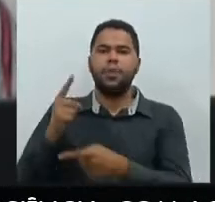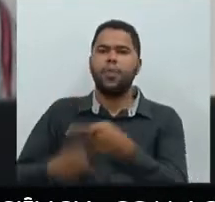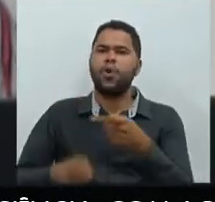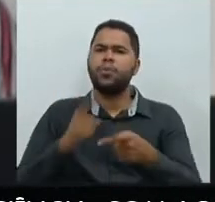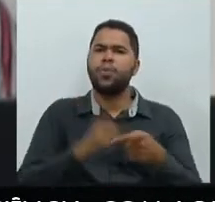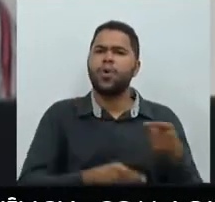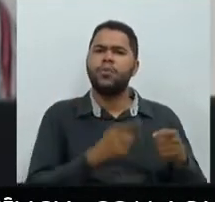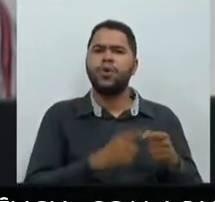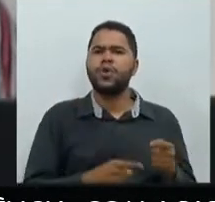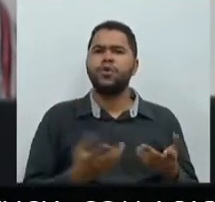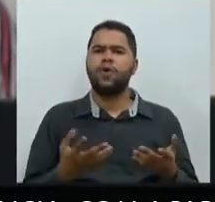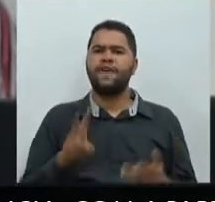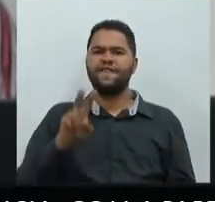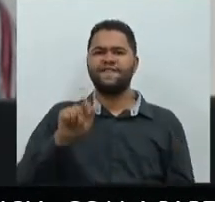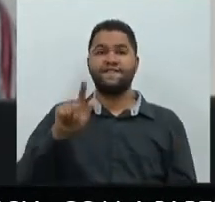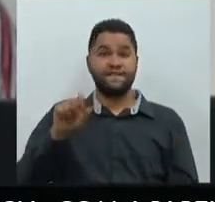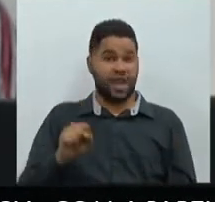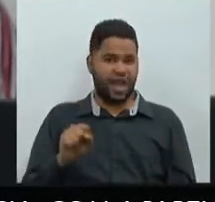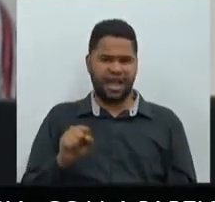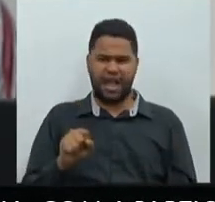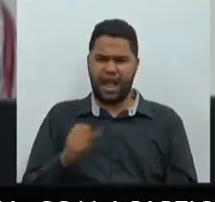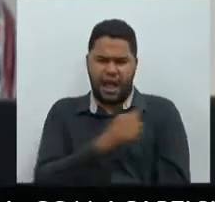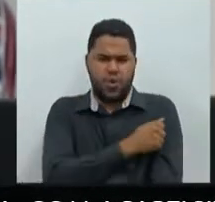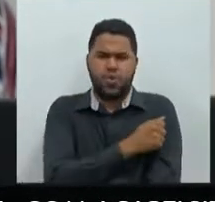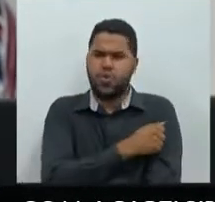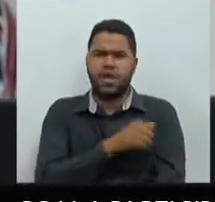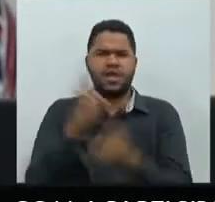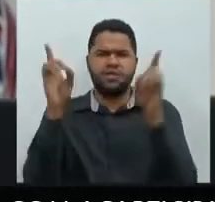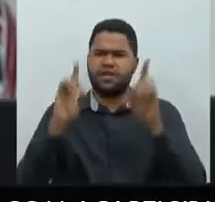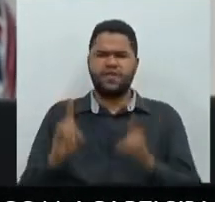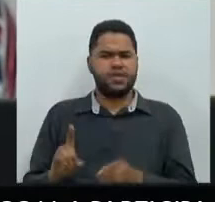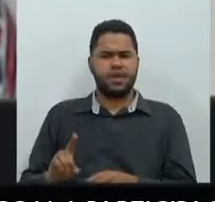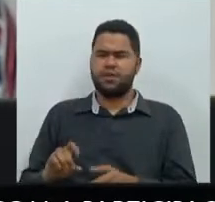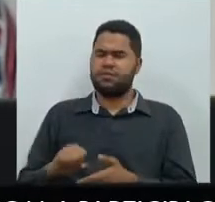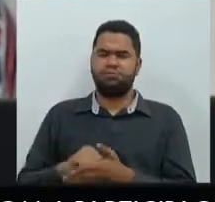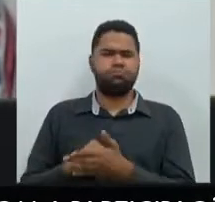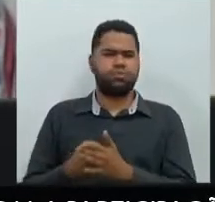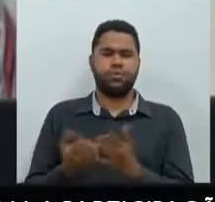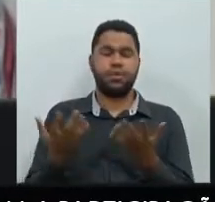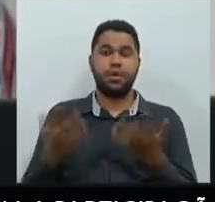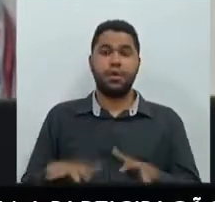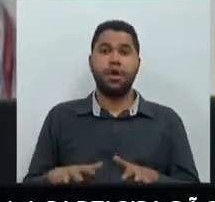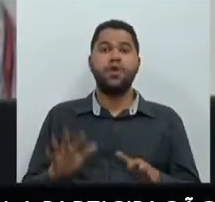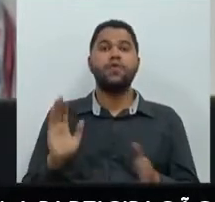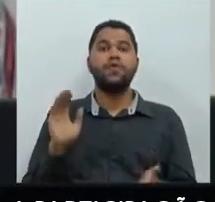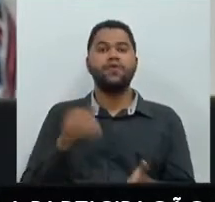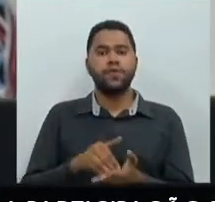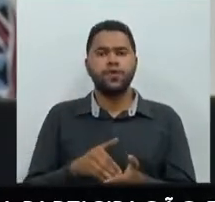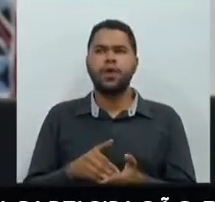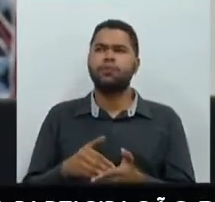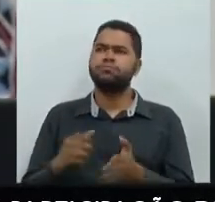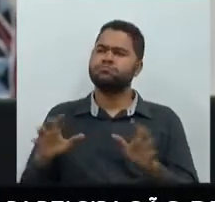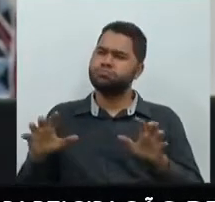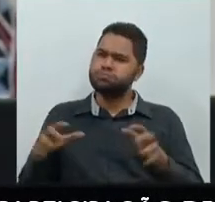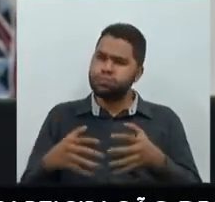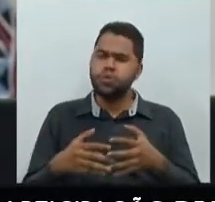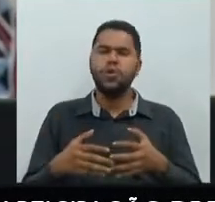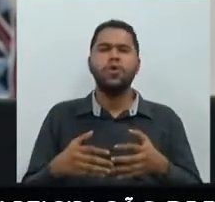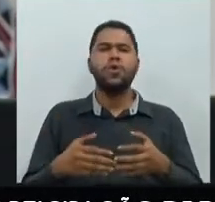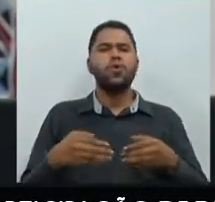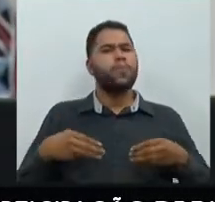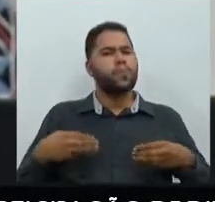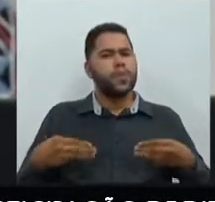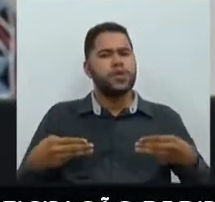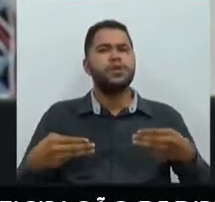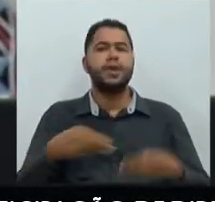ou fechando vagas para alunos com deficiência. Nós fizemos aqui um trabalho na comissão, no final nós reunimos junto com o Ministério Público